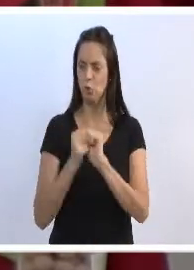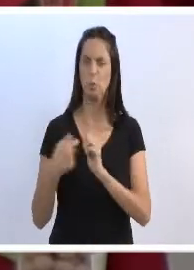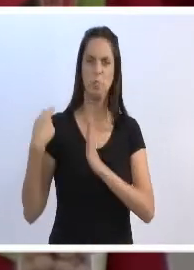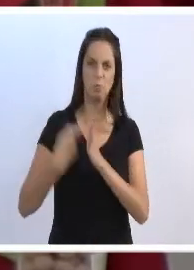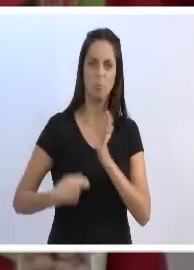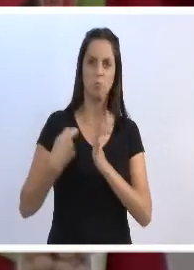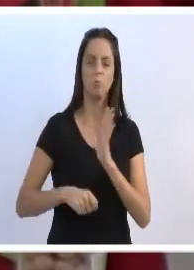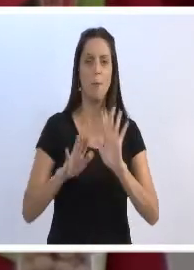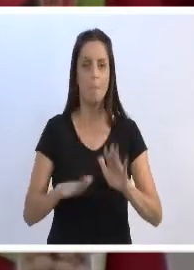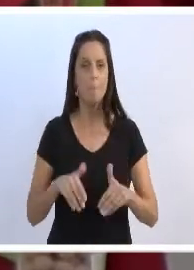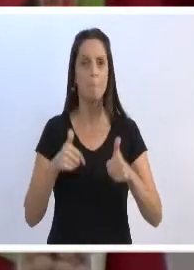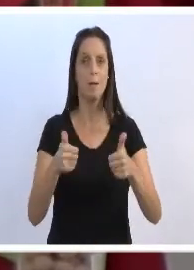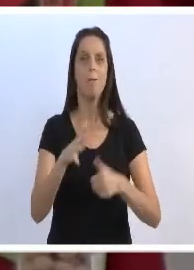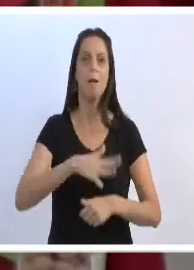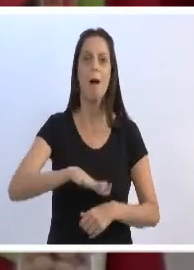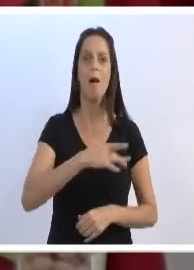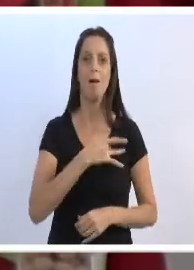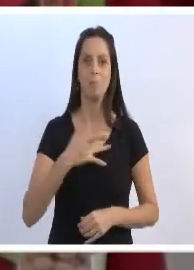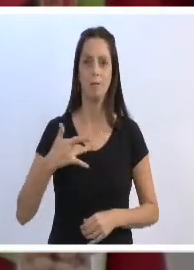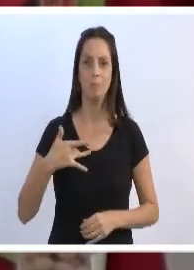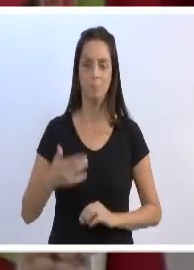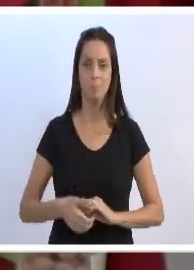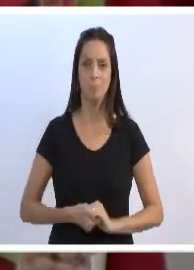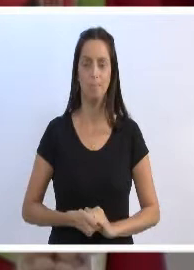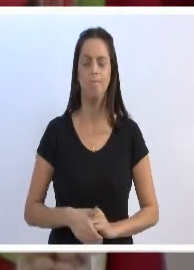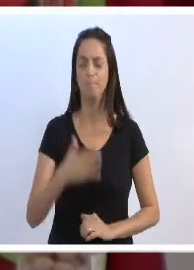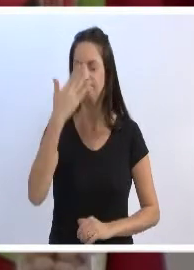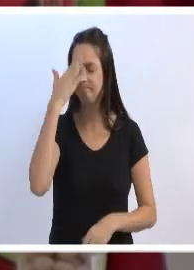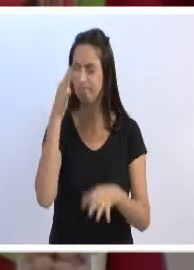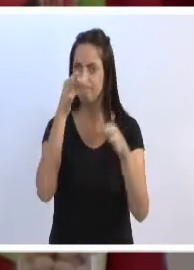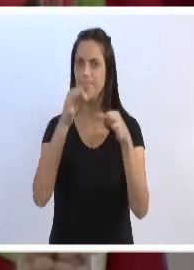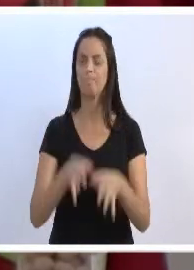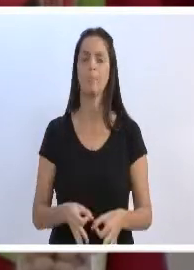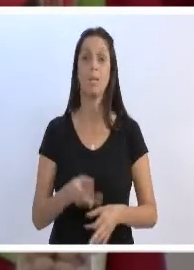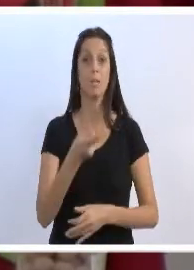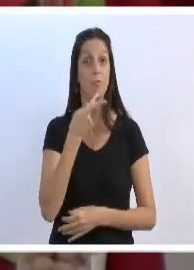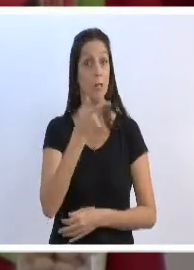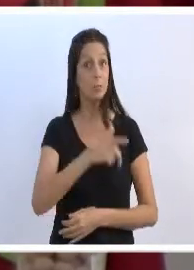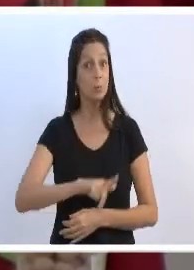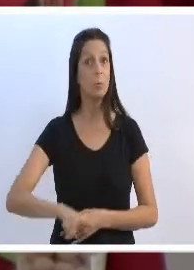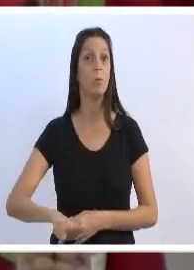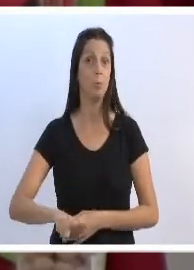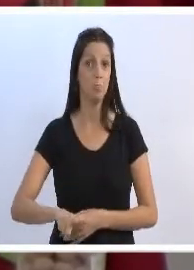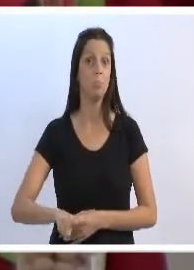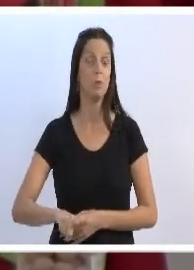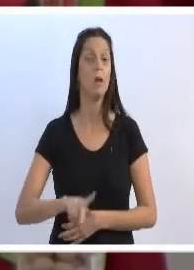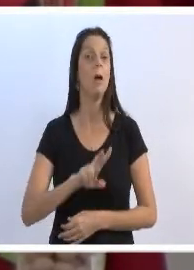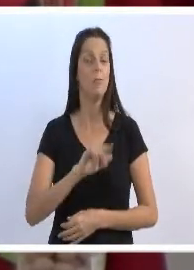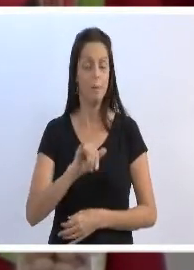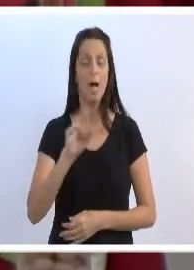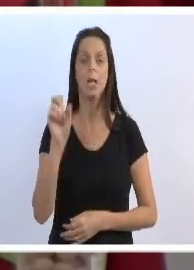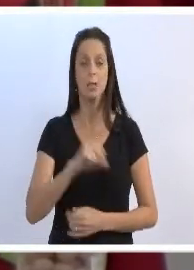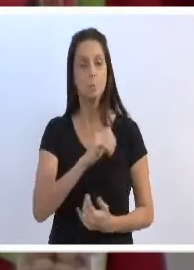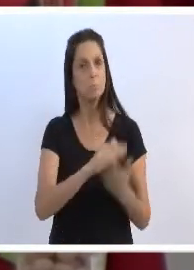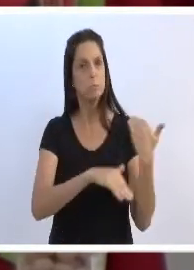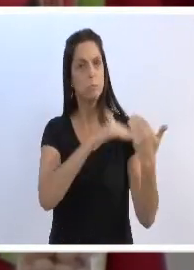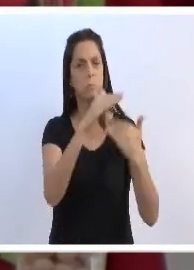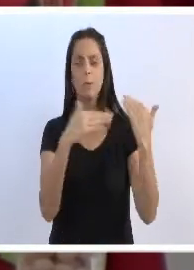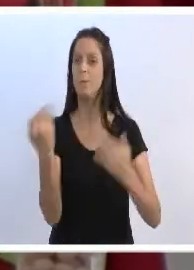essas melhorias fossem implantadas e eu tenho certeza repito aqui será um avanço extremamente